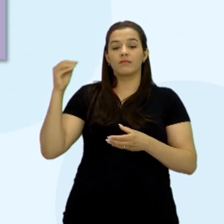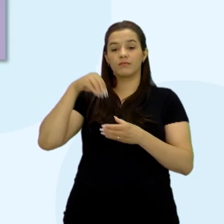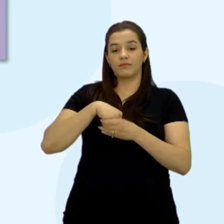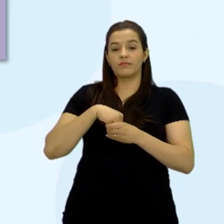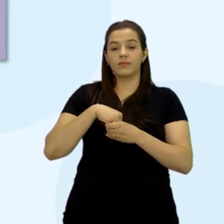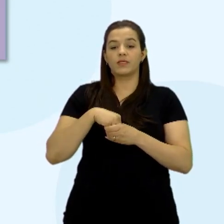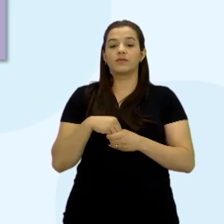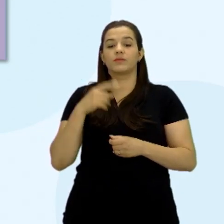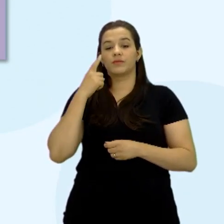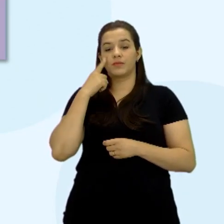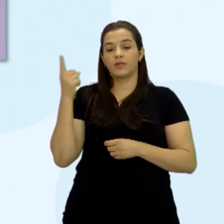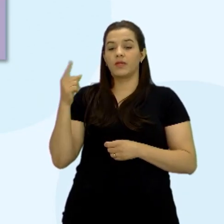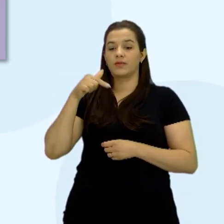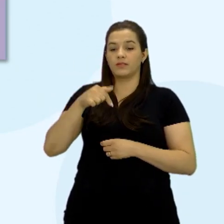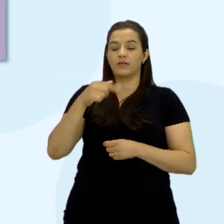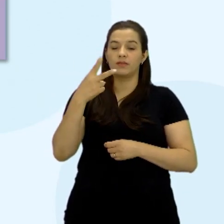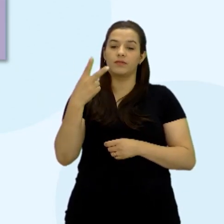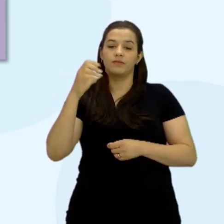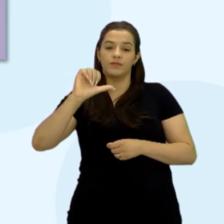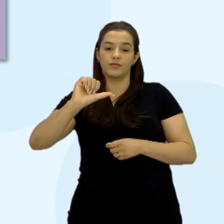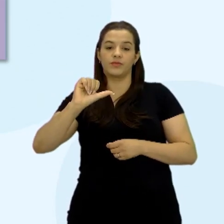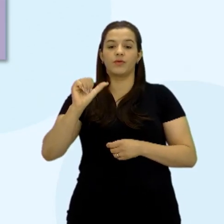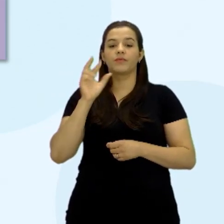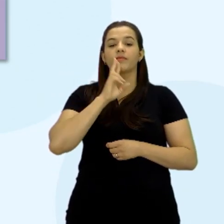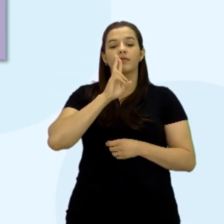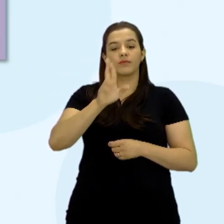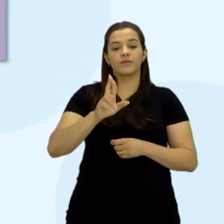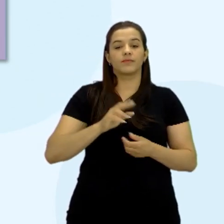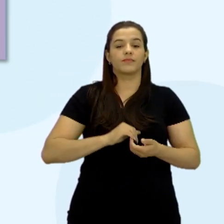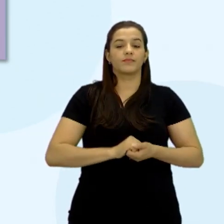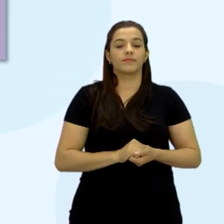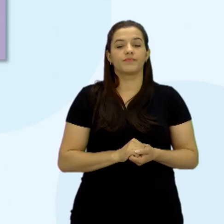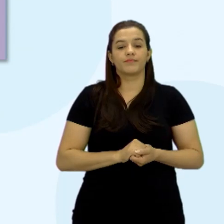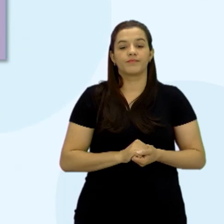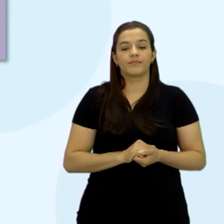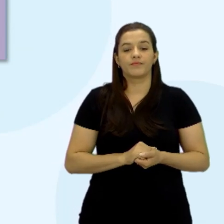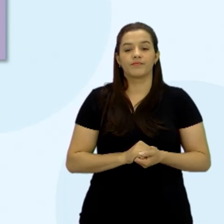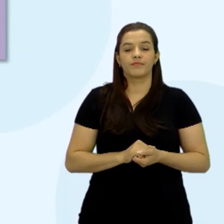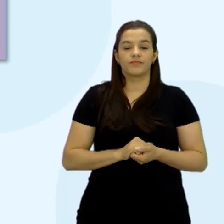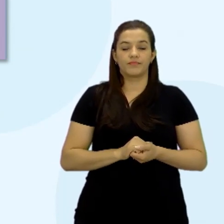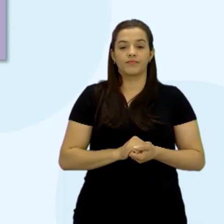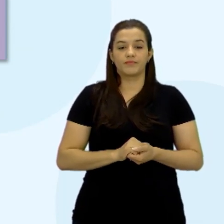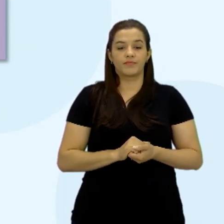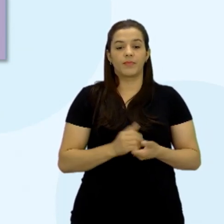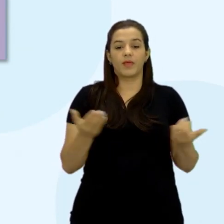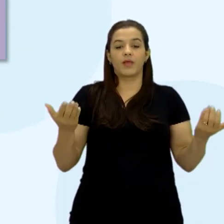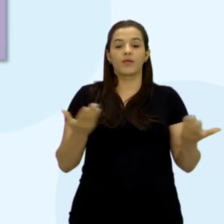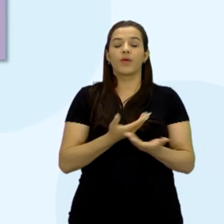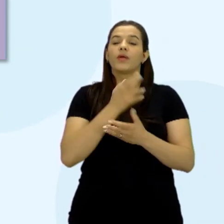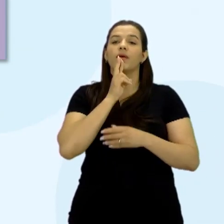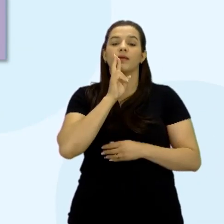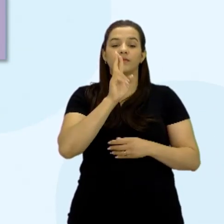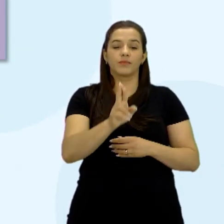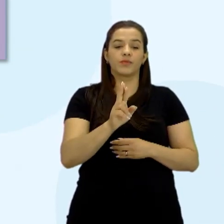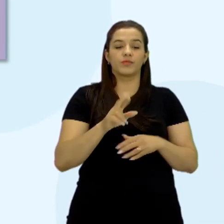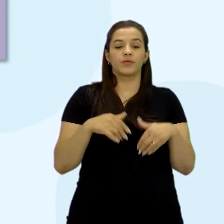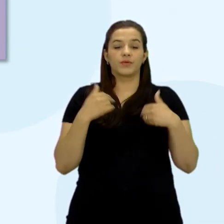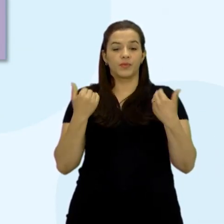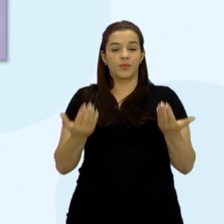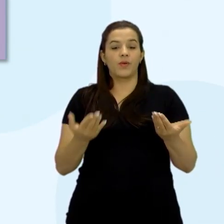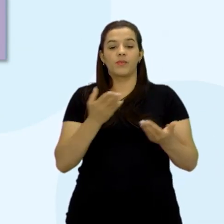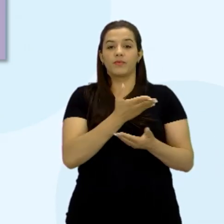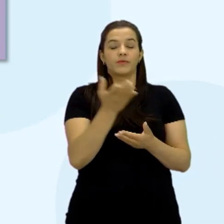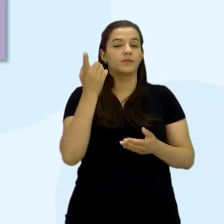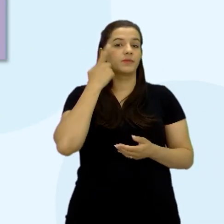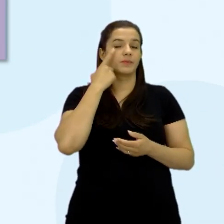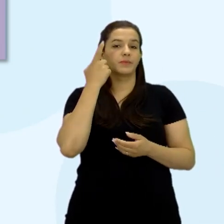vermelho também, né? É o 729. O resultado. Bonitinho. É isso aí, né? E aí eu vou colocar a resposta agora da questão, só para vocês